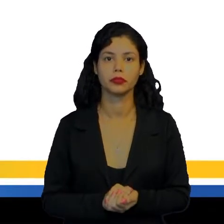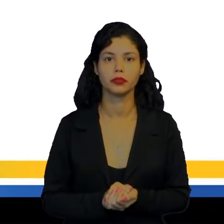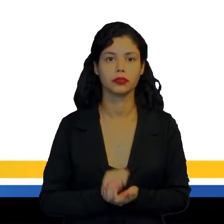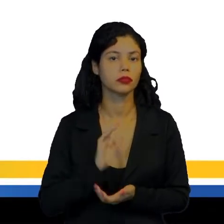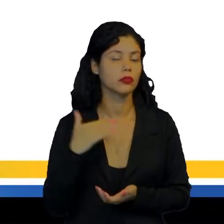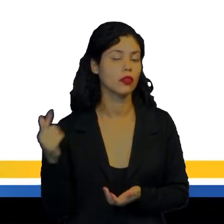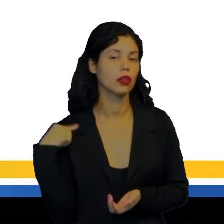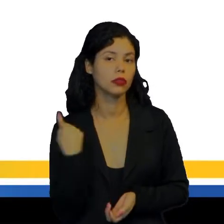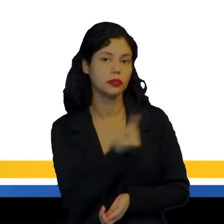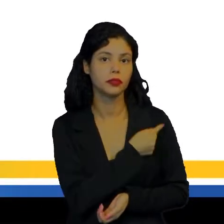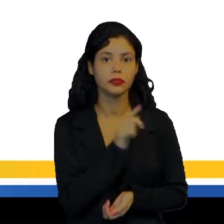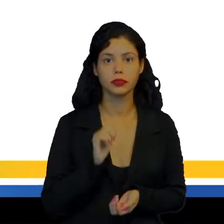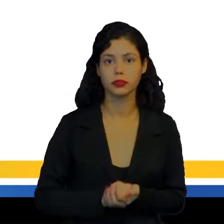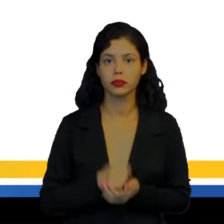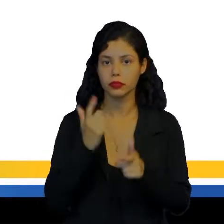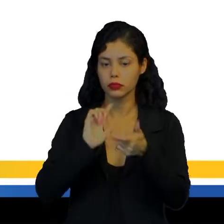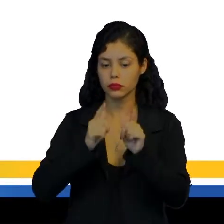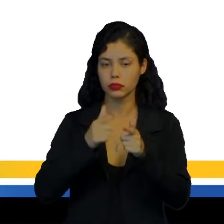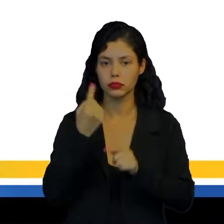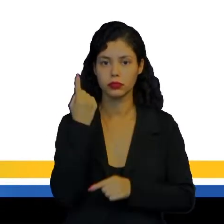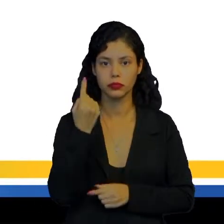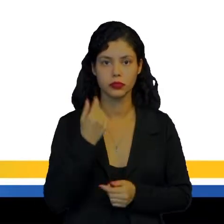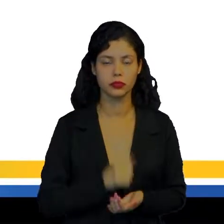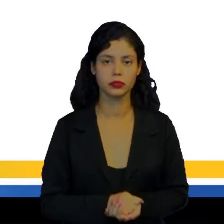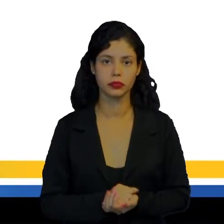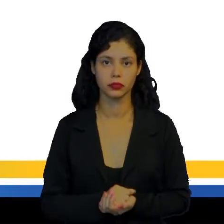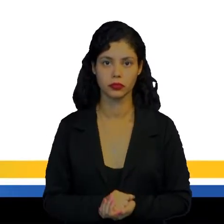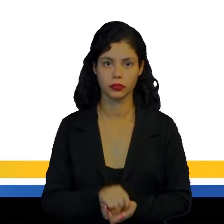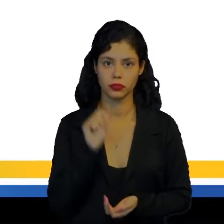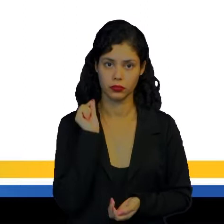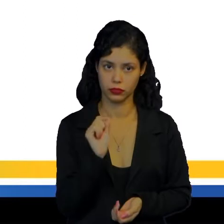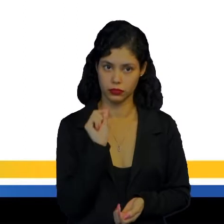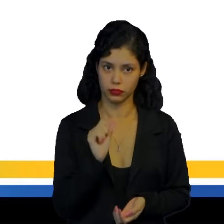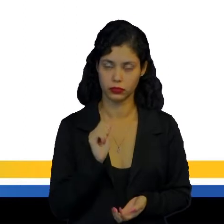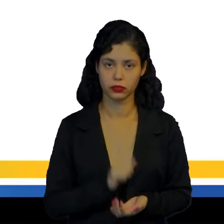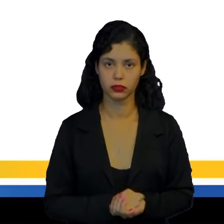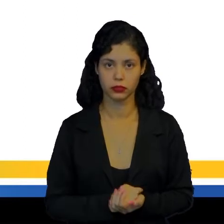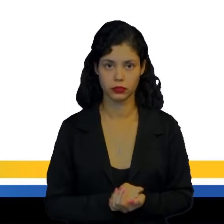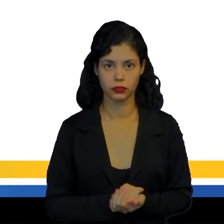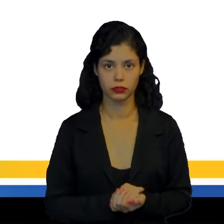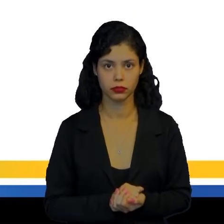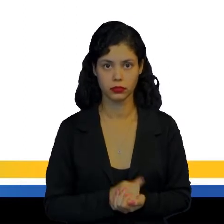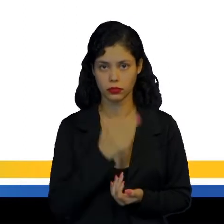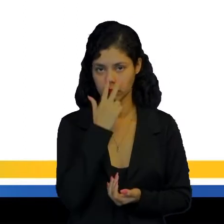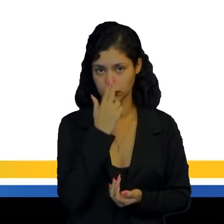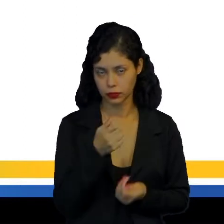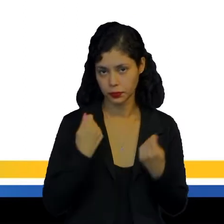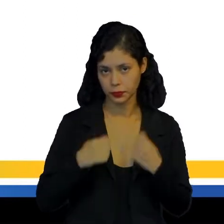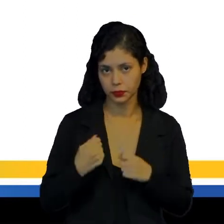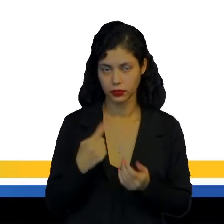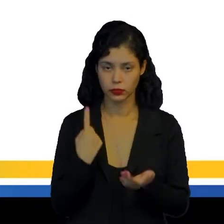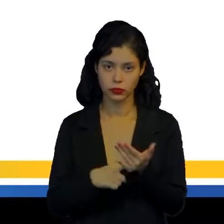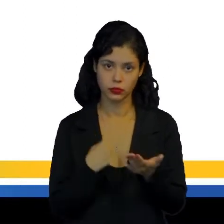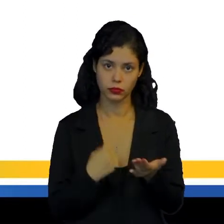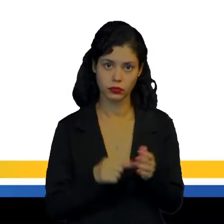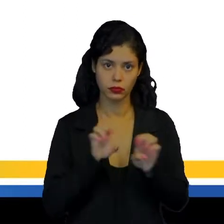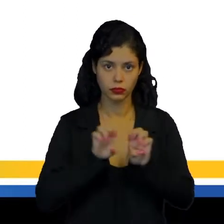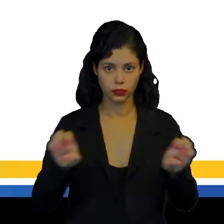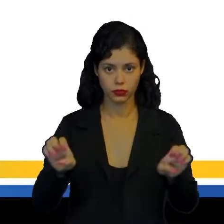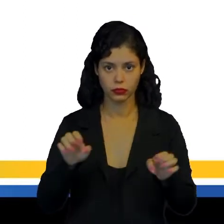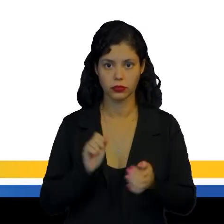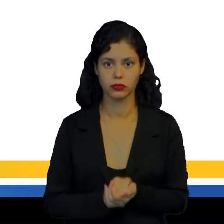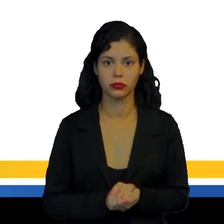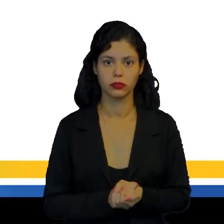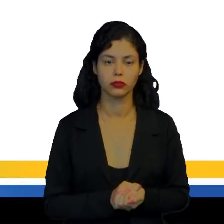quando a gente fala incógnita, é uma letra, tá? Que é para ser considerada uma